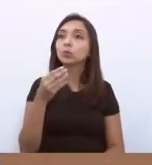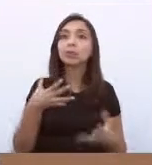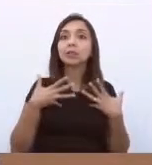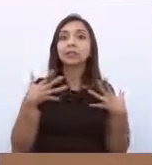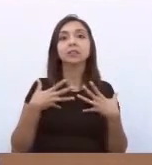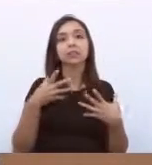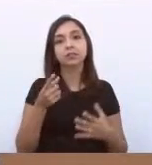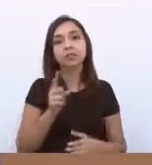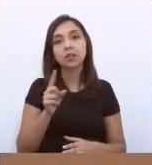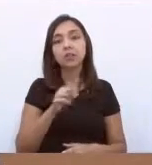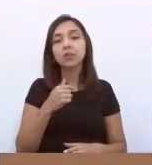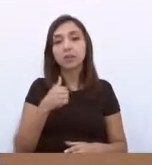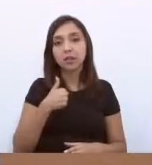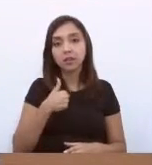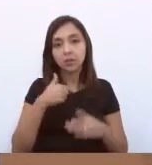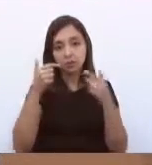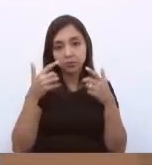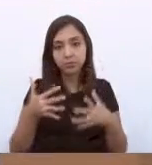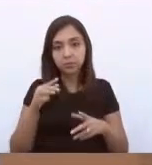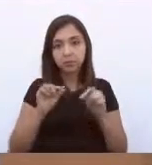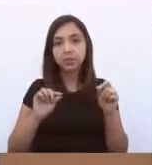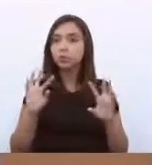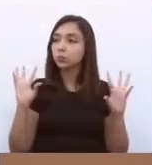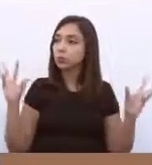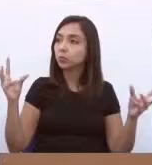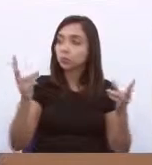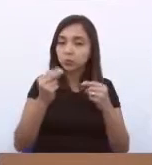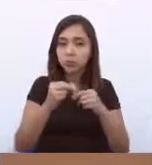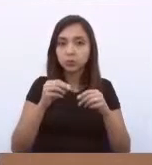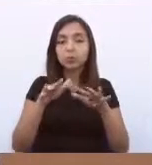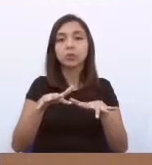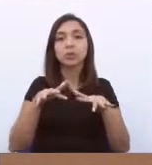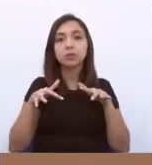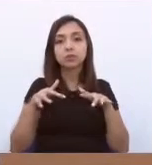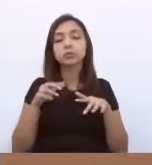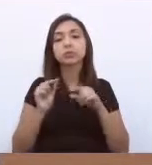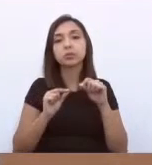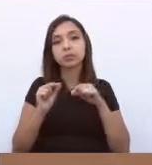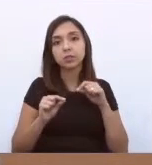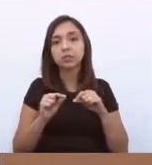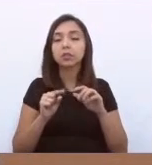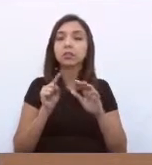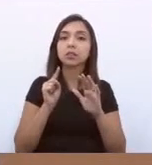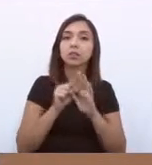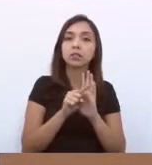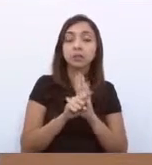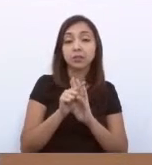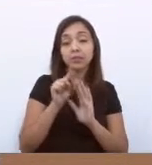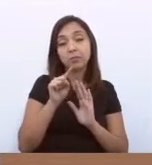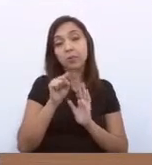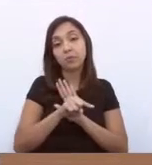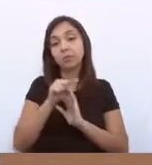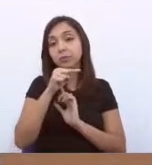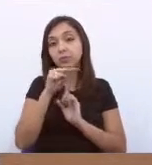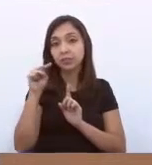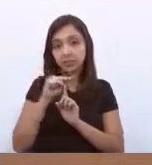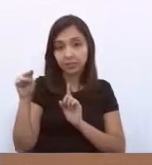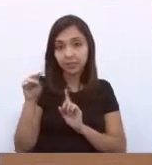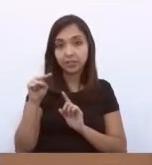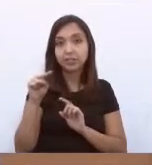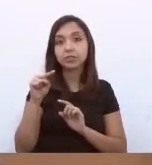alegria. Eu destaco aqui, dentre todas essas audiências, a questão negativa na Secretaria de